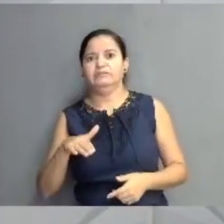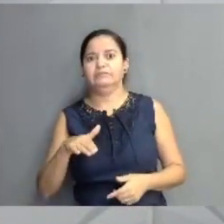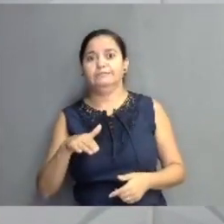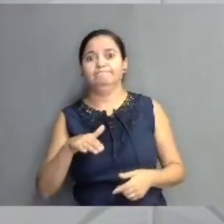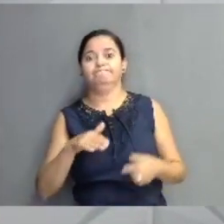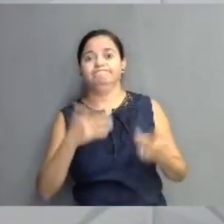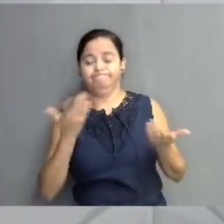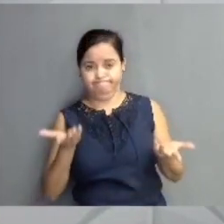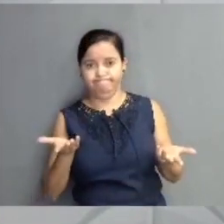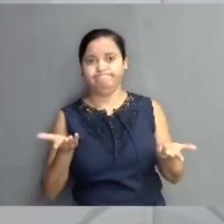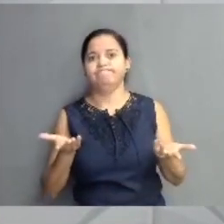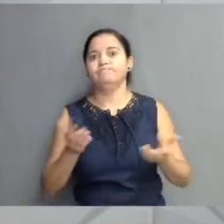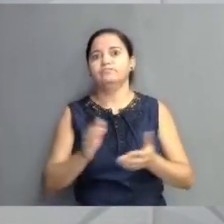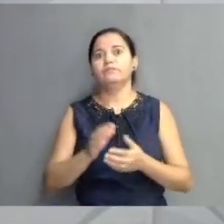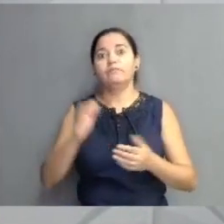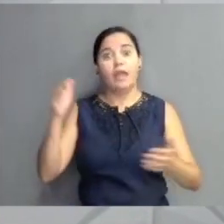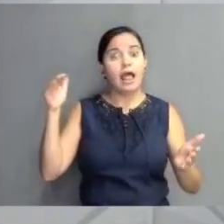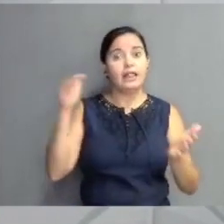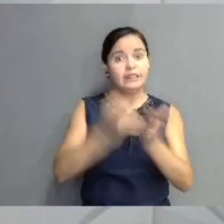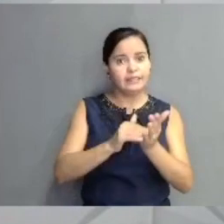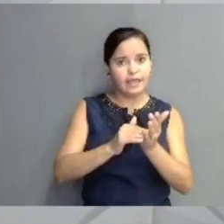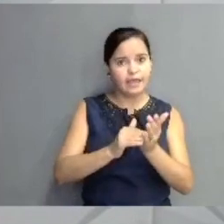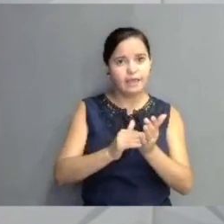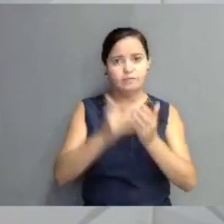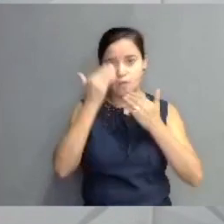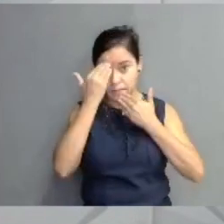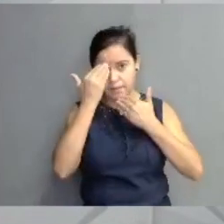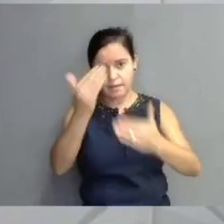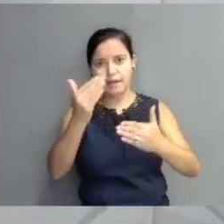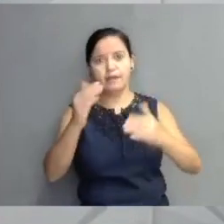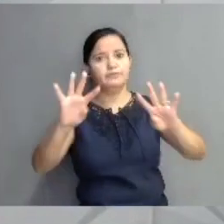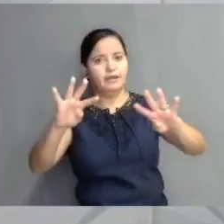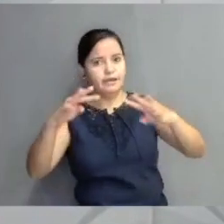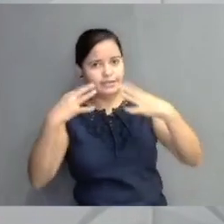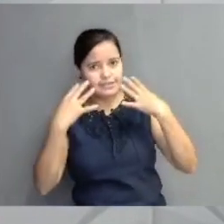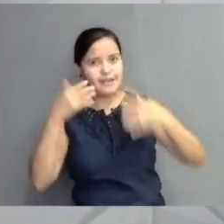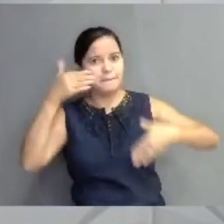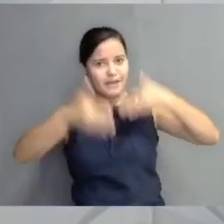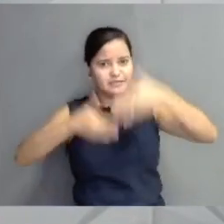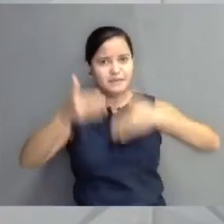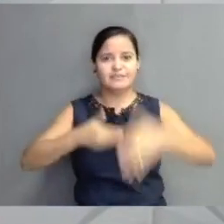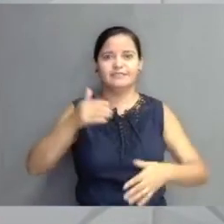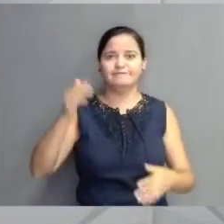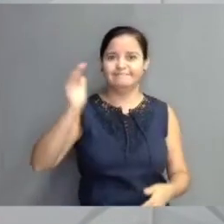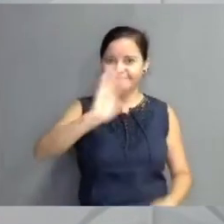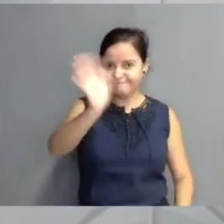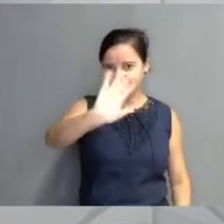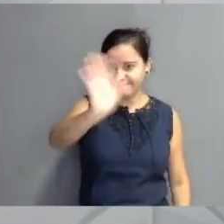certo? Então, até mais, agradeço a sua atenção, a sua participação. Tchau, tchau.